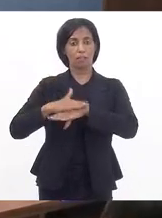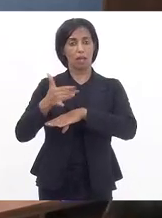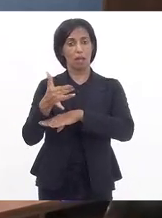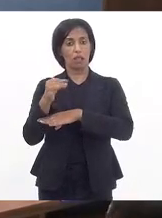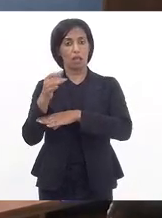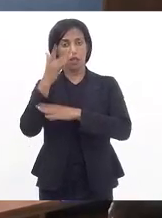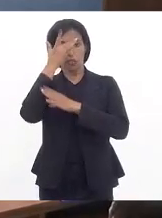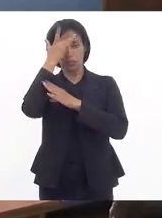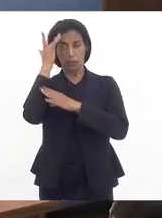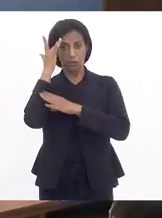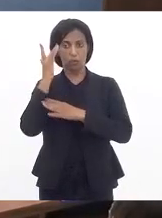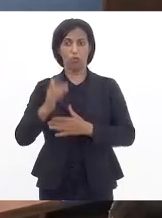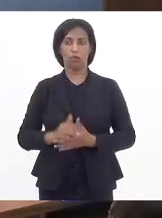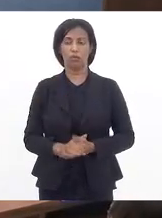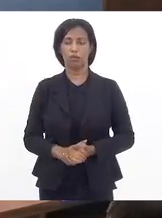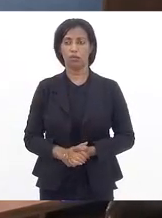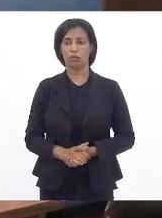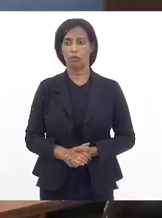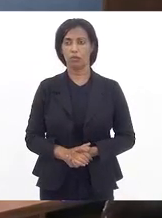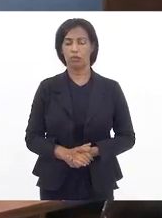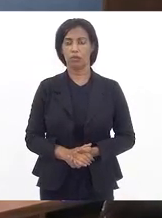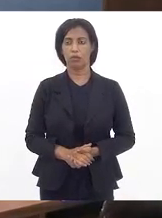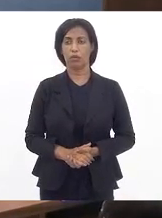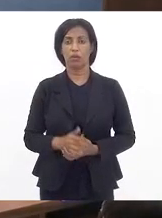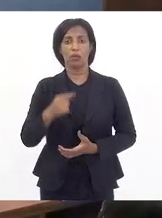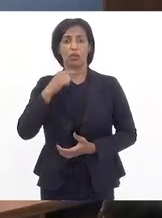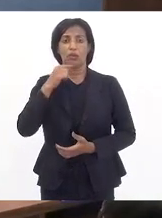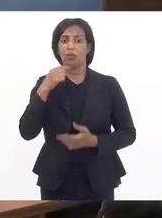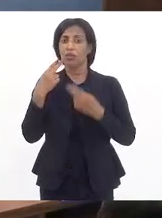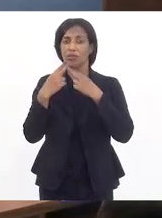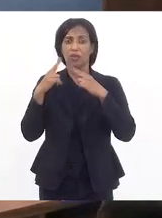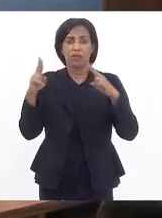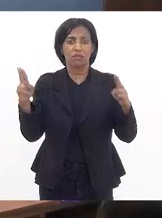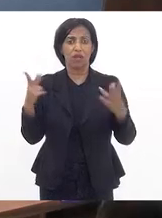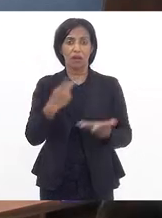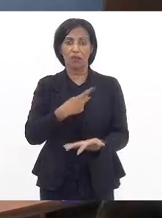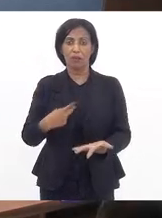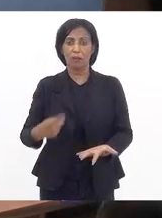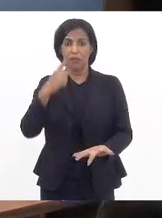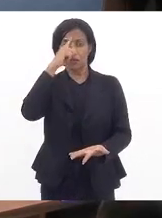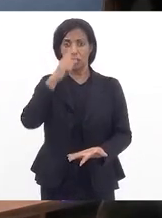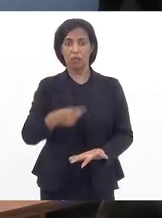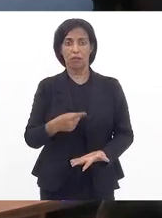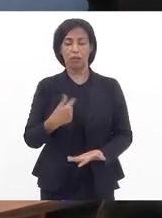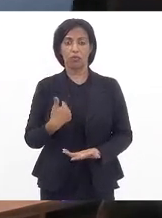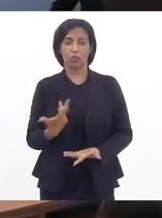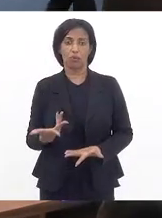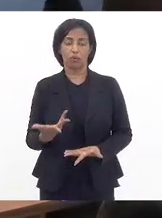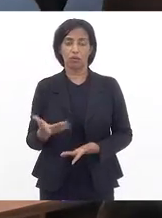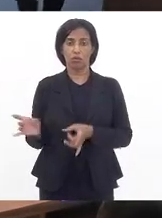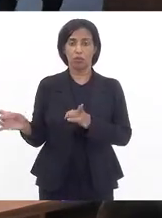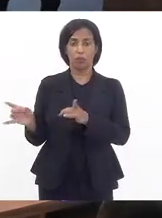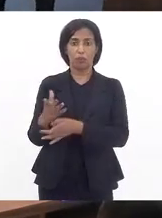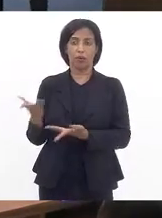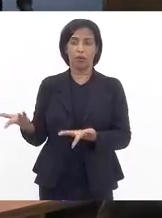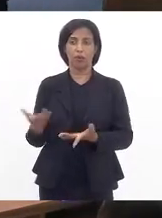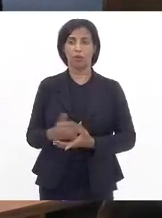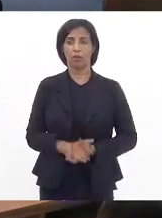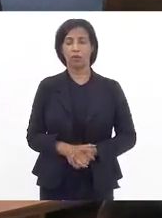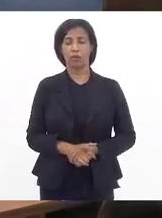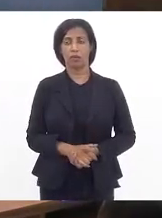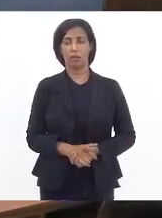pessoas e não adianta me vaiar que foi o que o presidente André Ceciliano deixou consignado gente